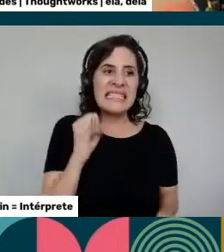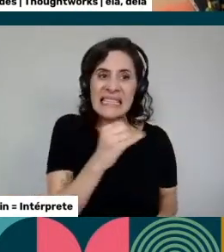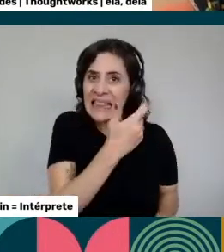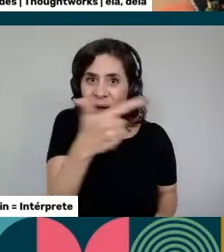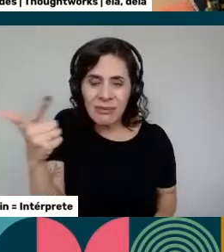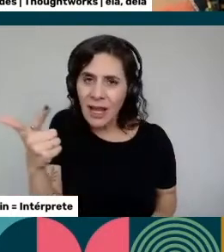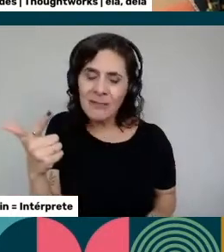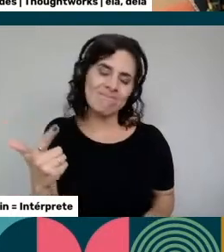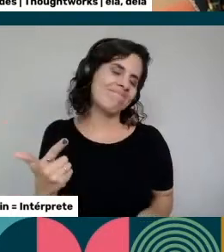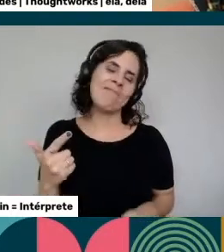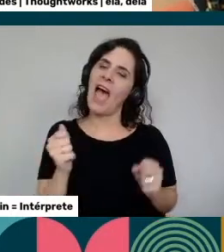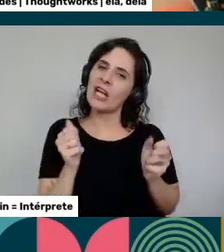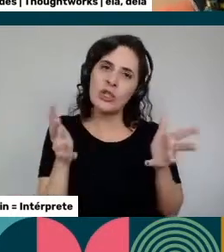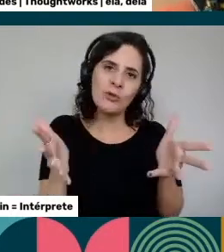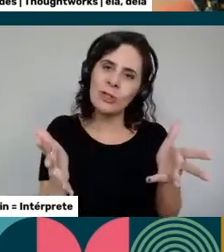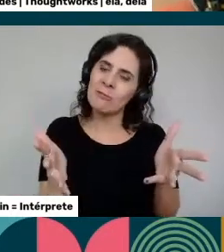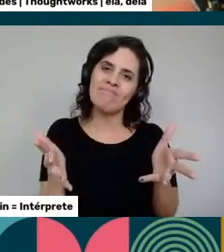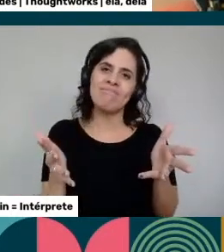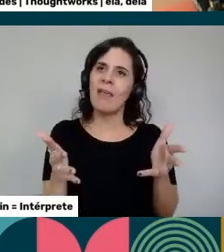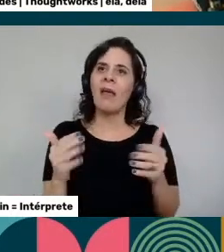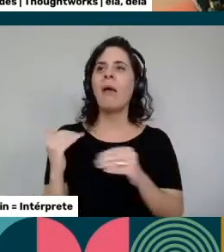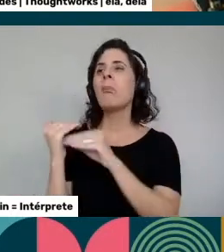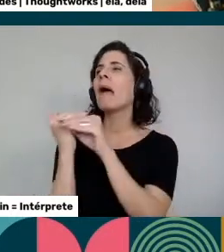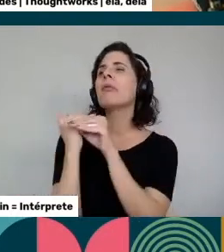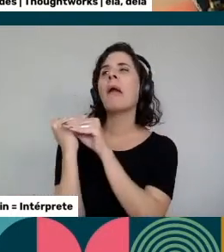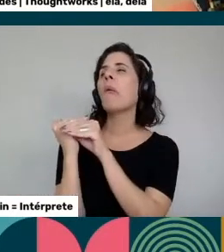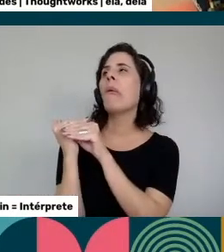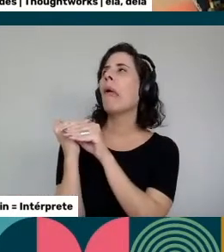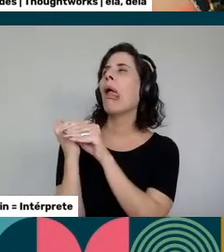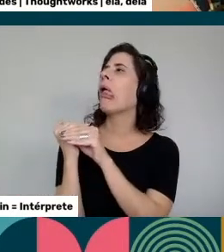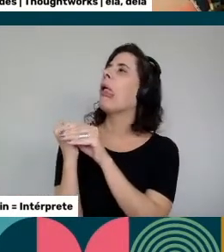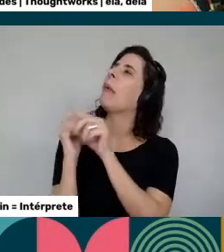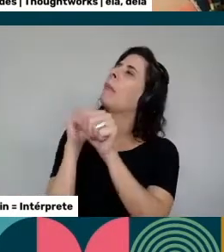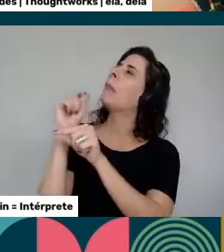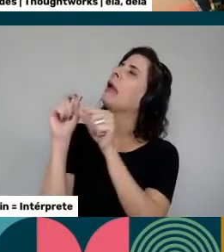do porquê não, a gente não vai incluir.